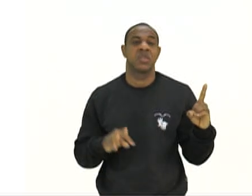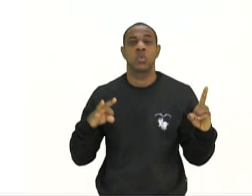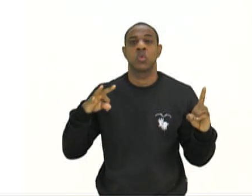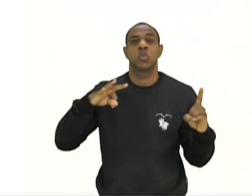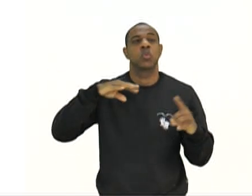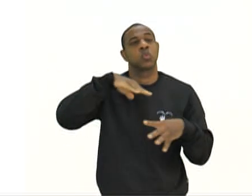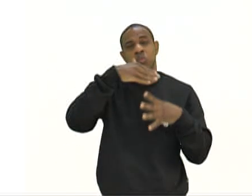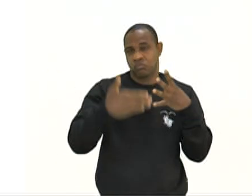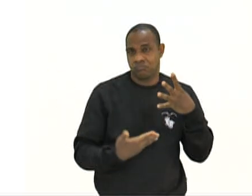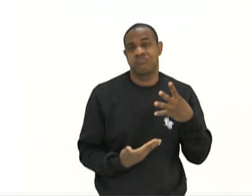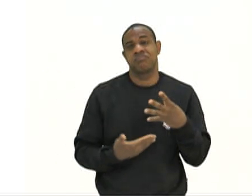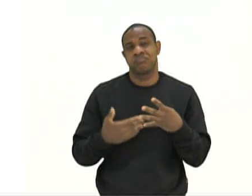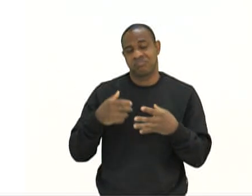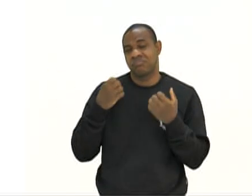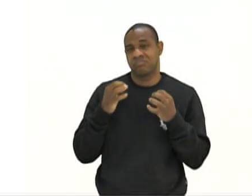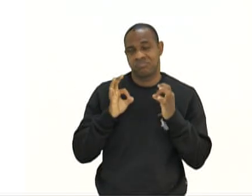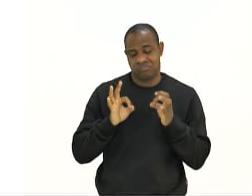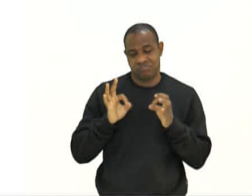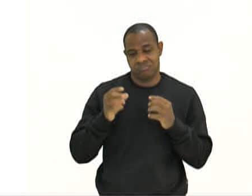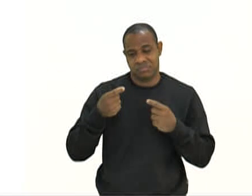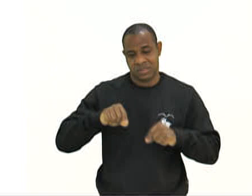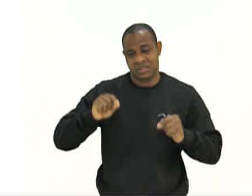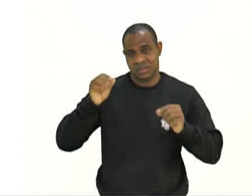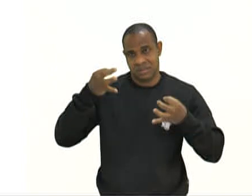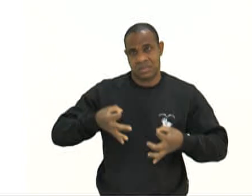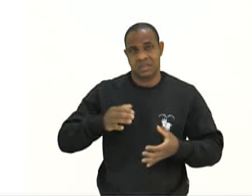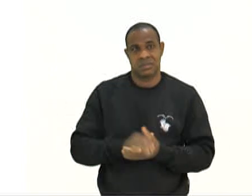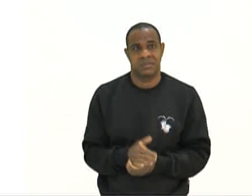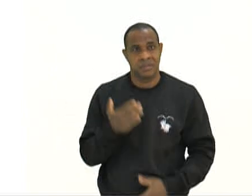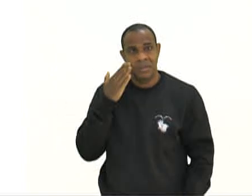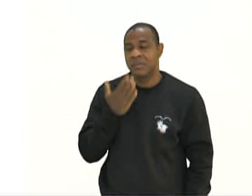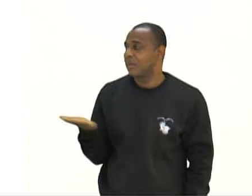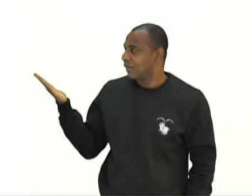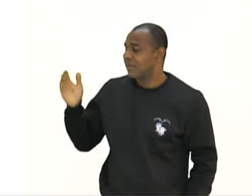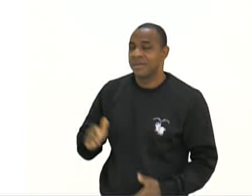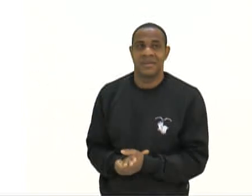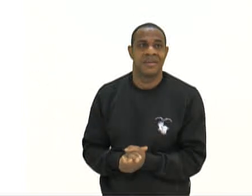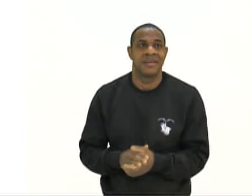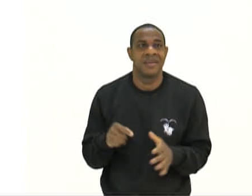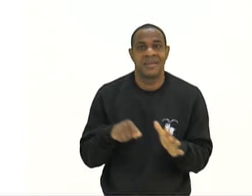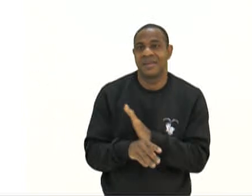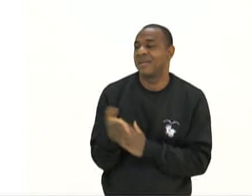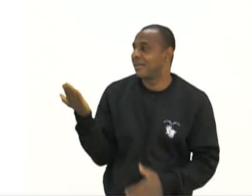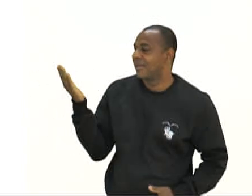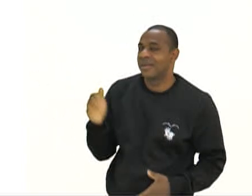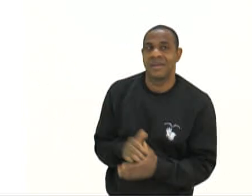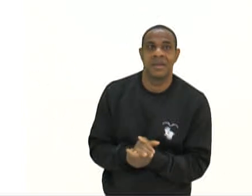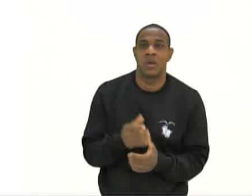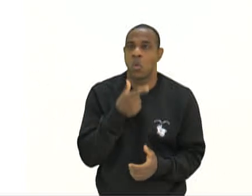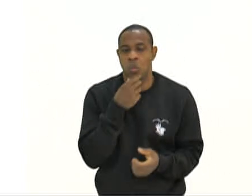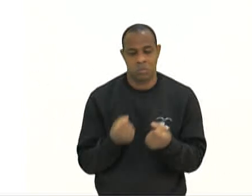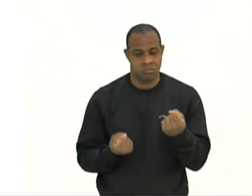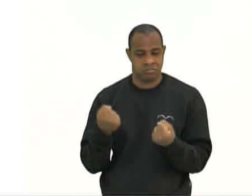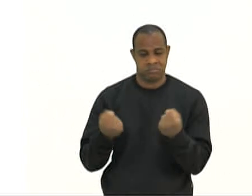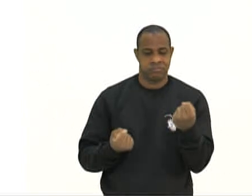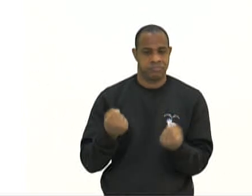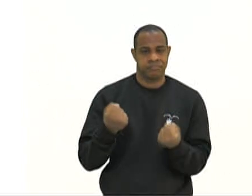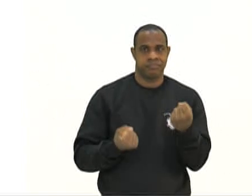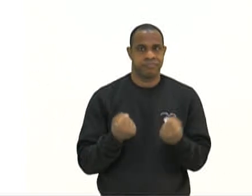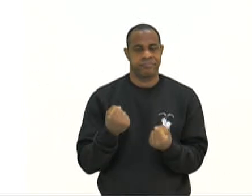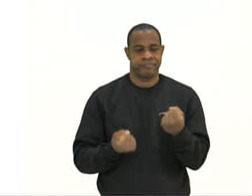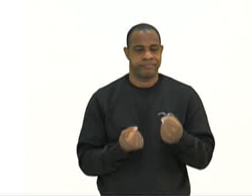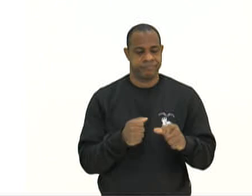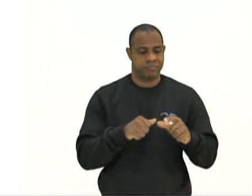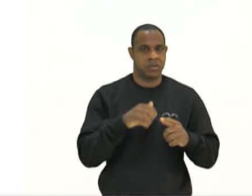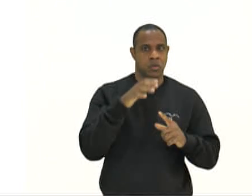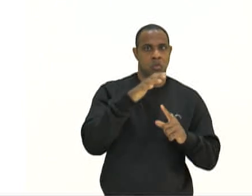corretas, ok? Vamos avançar para a nossa próxima tela? Então, mais um quiz. Olha o que ele diz ali, ó. Um motorista que viaja de Curitiba até o